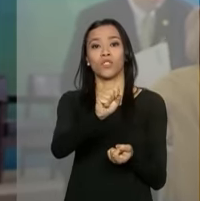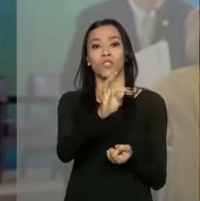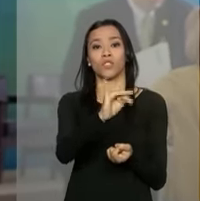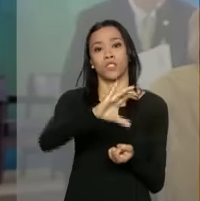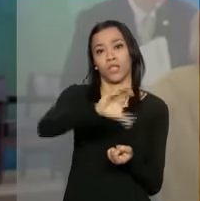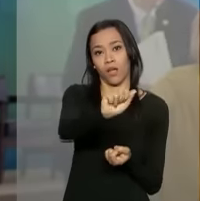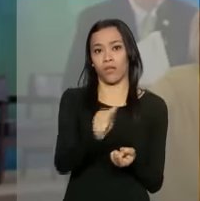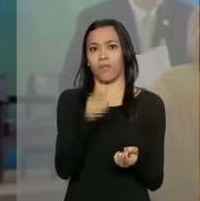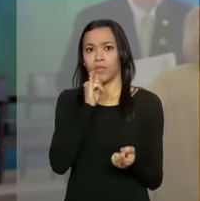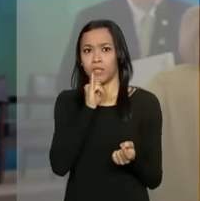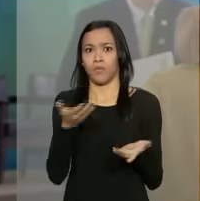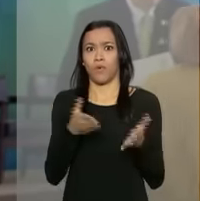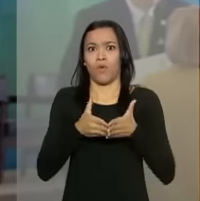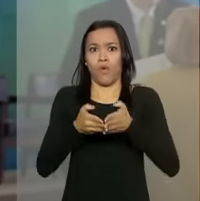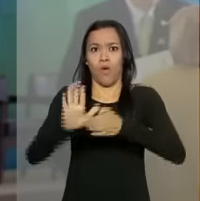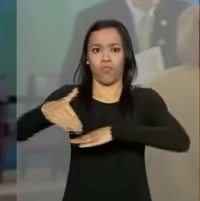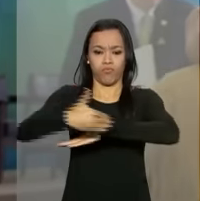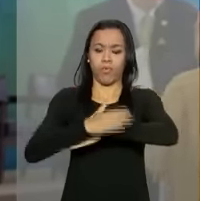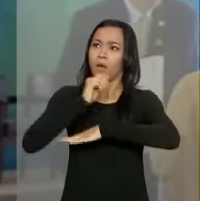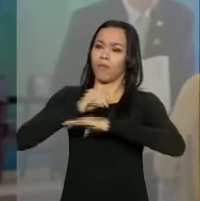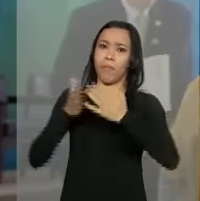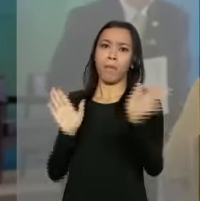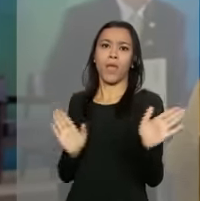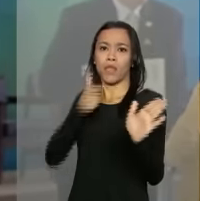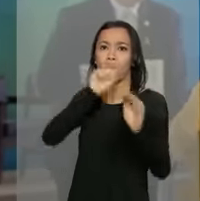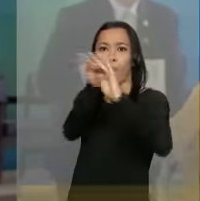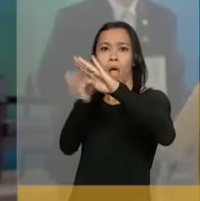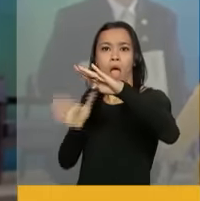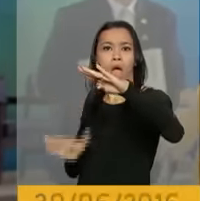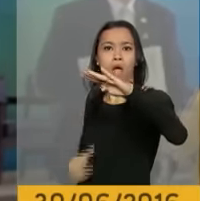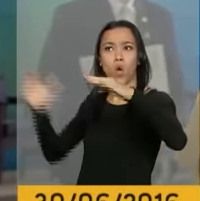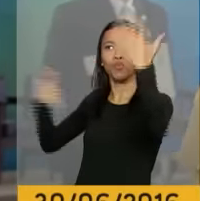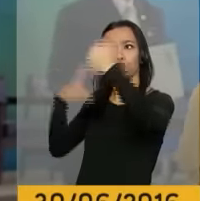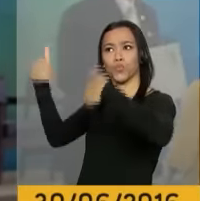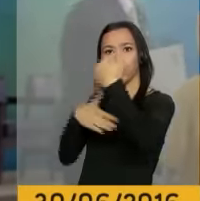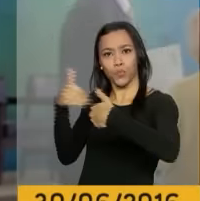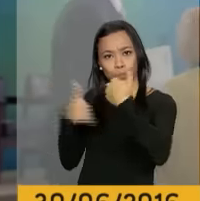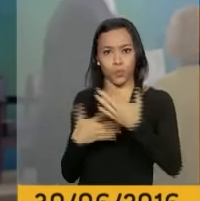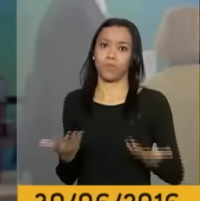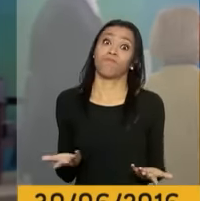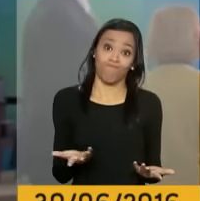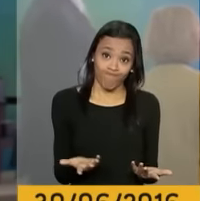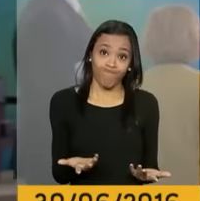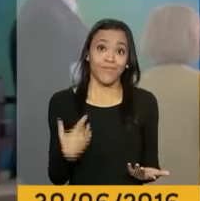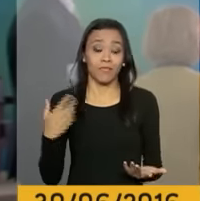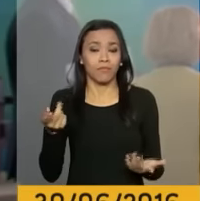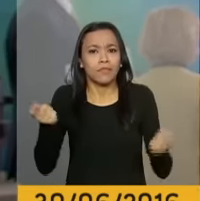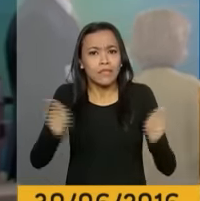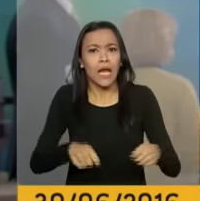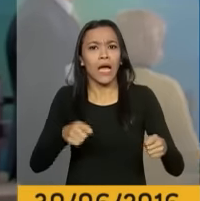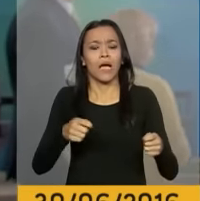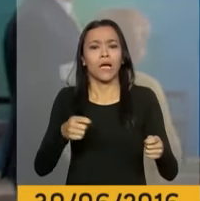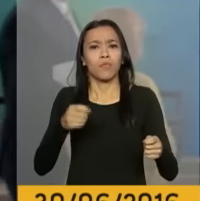para o Atlântico. Ou seja, toda uma redefinição da nossa capacidade de realmente mobilizar o interior do